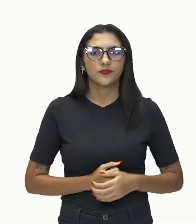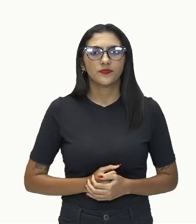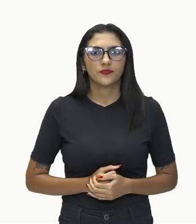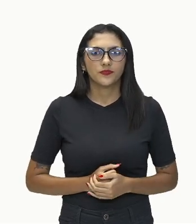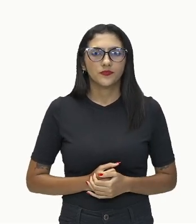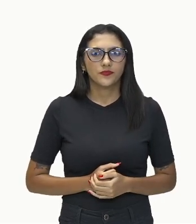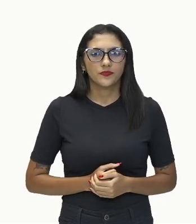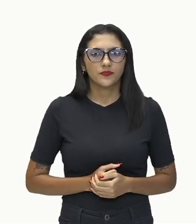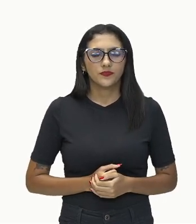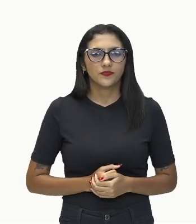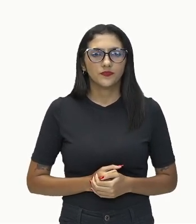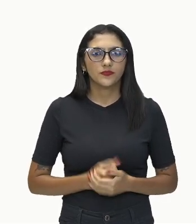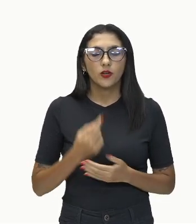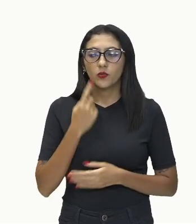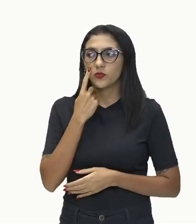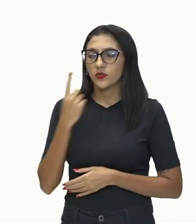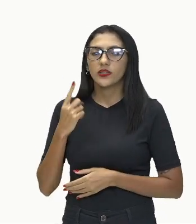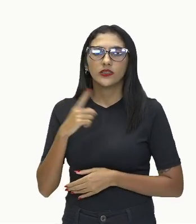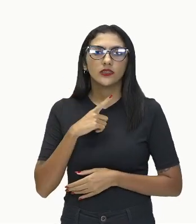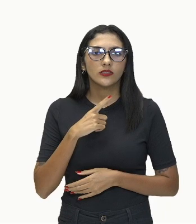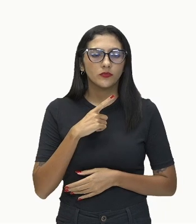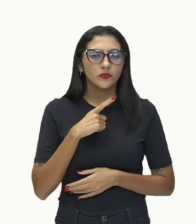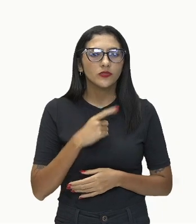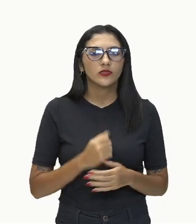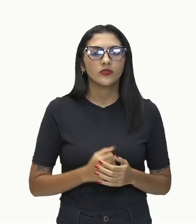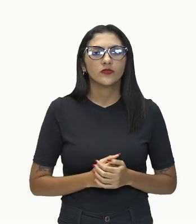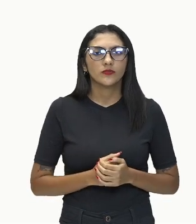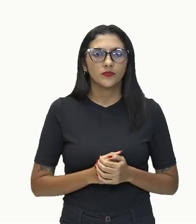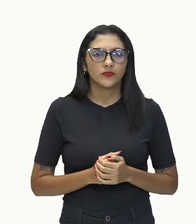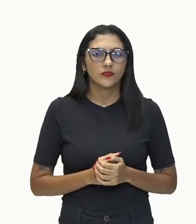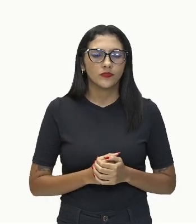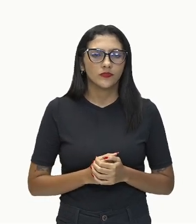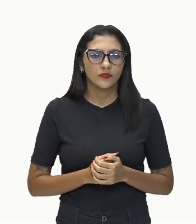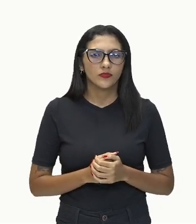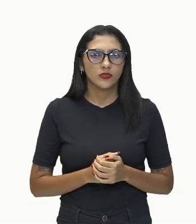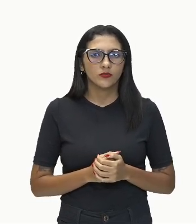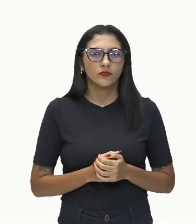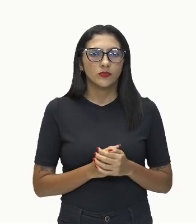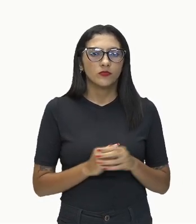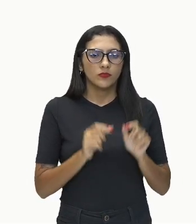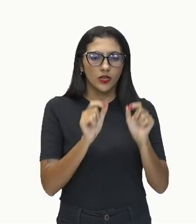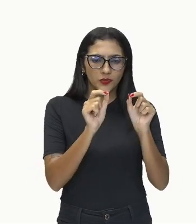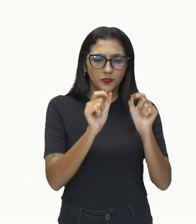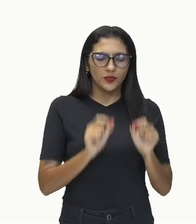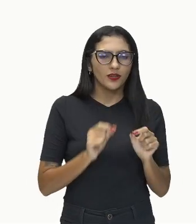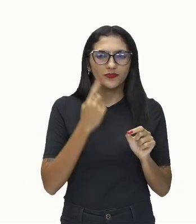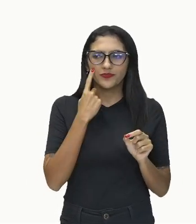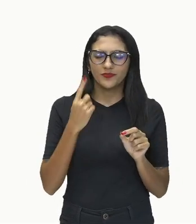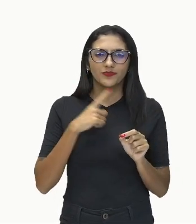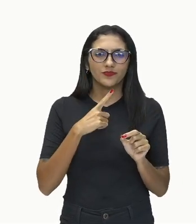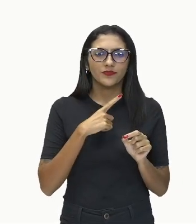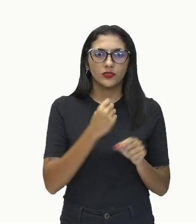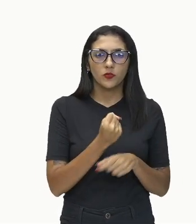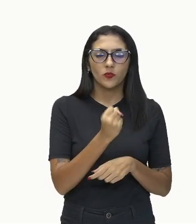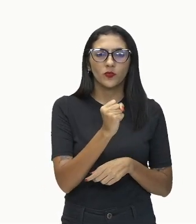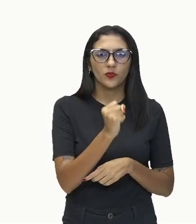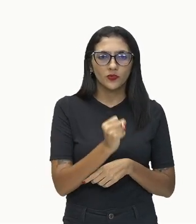Nesse caso aqui, ó, determinante da matriz X, as barras que ele se refere são essas, tá?